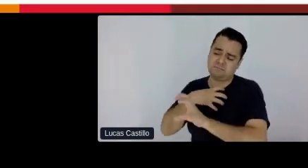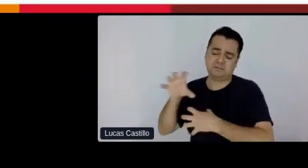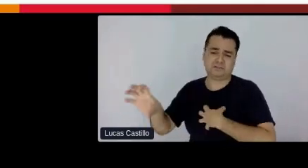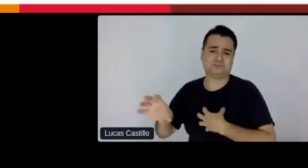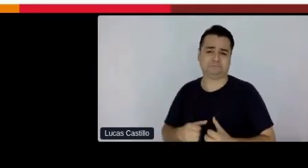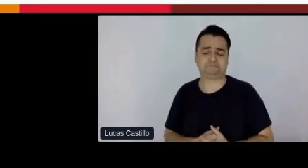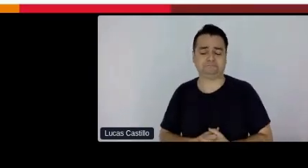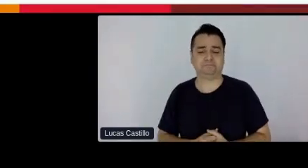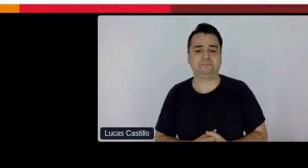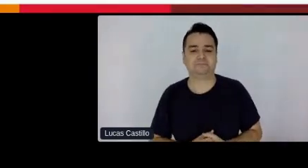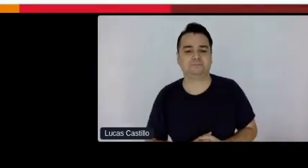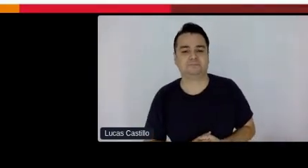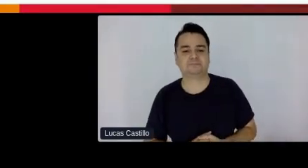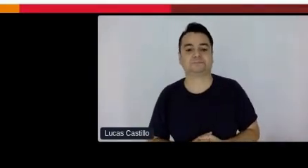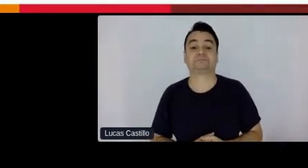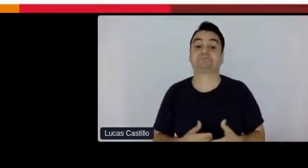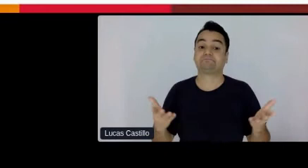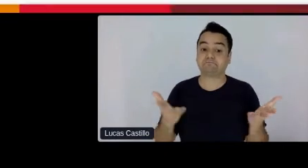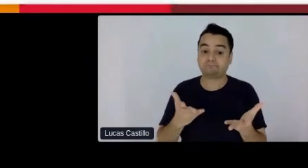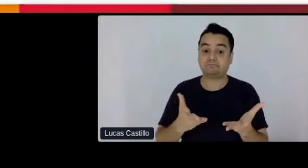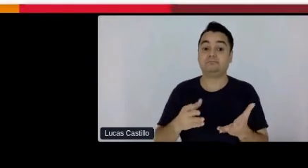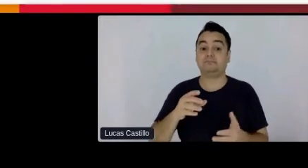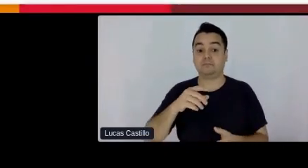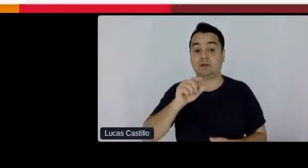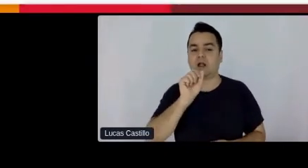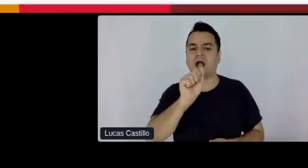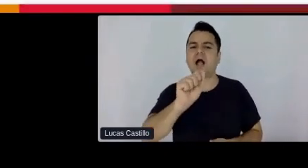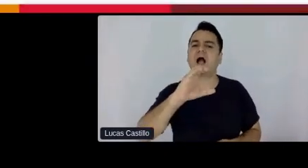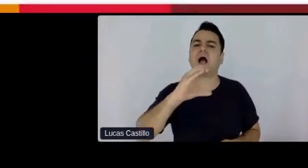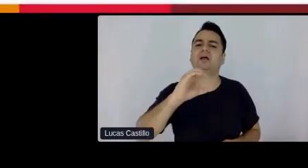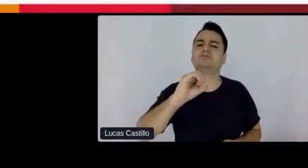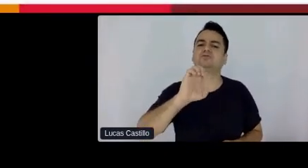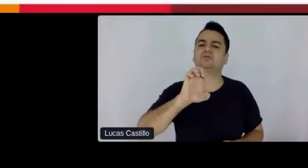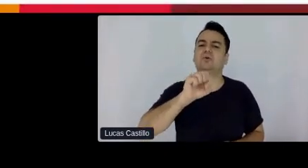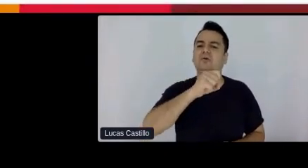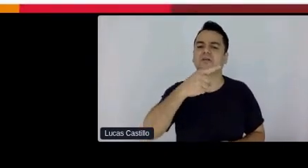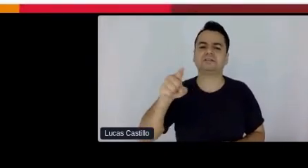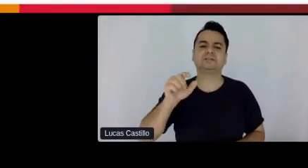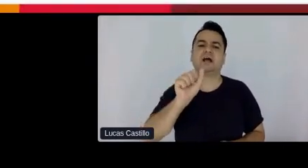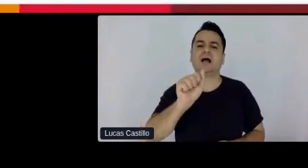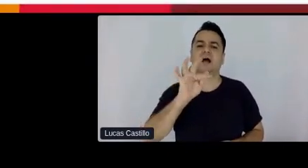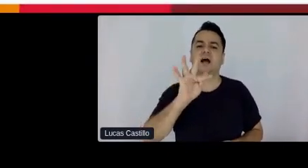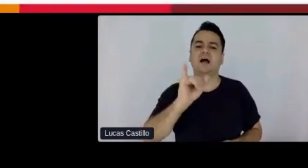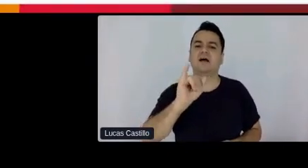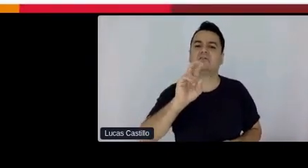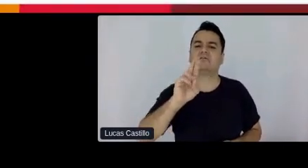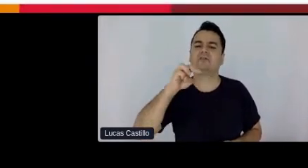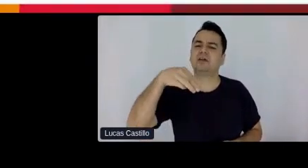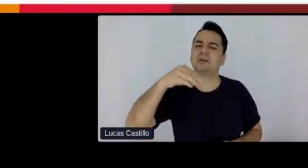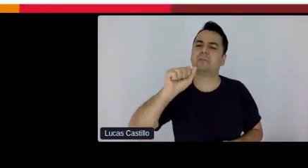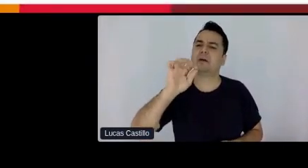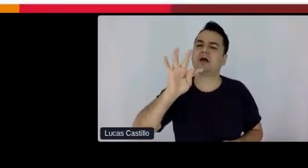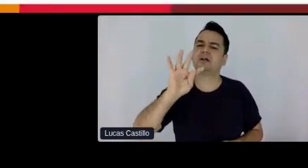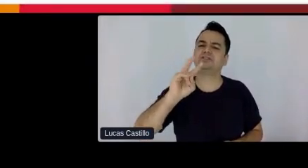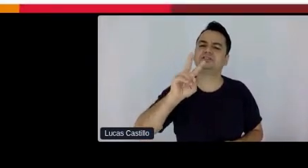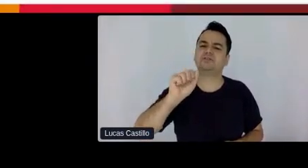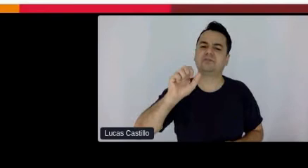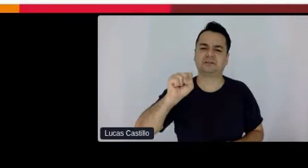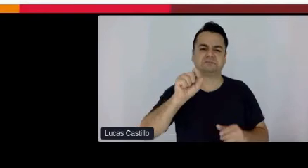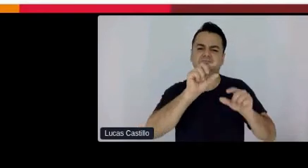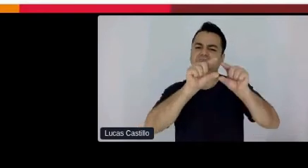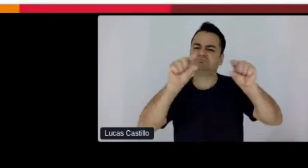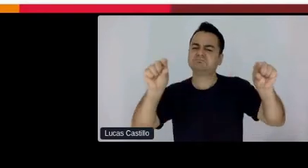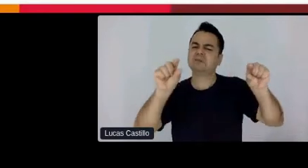Vamos partir para o ponto agora de ações afirmativas. O que são ações afirmativas? São políticas sociais de combate à